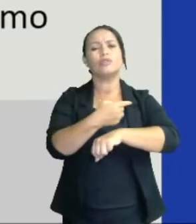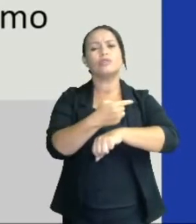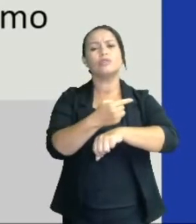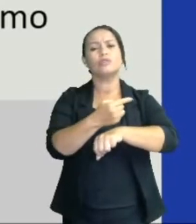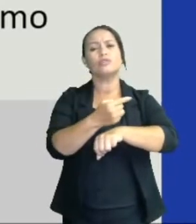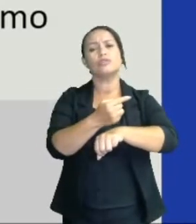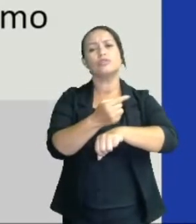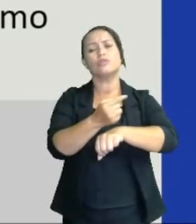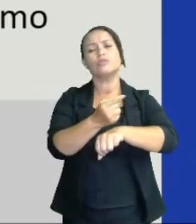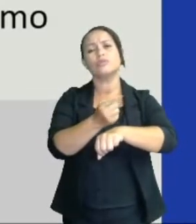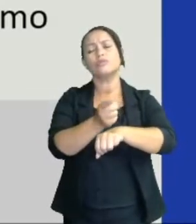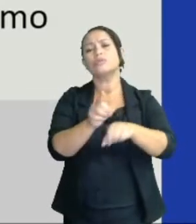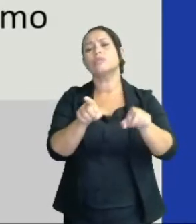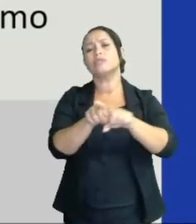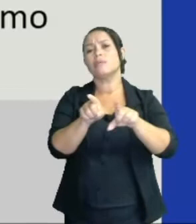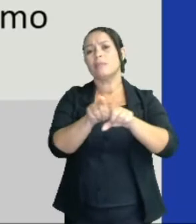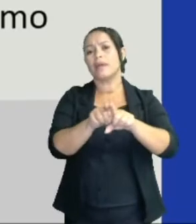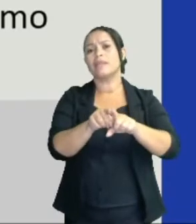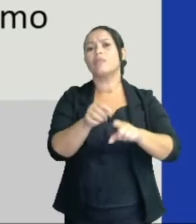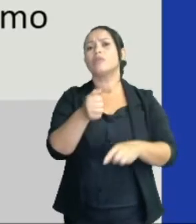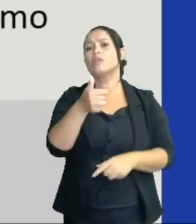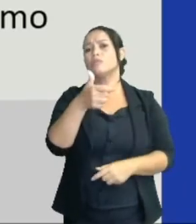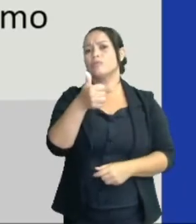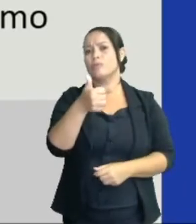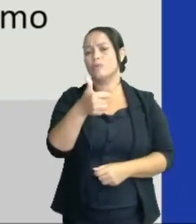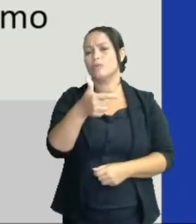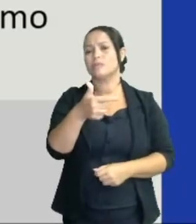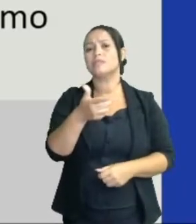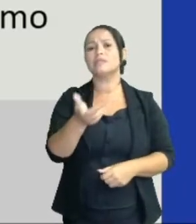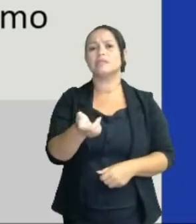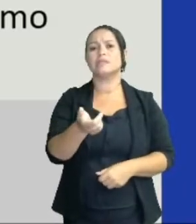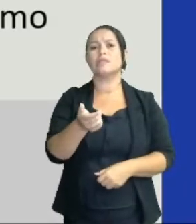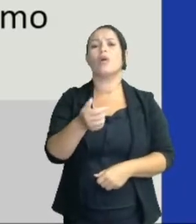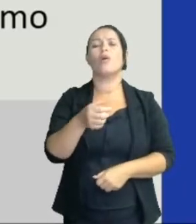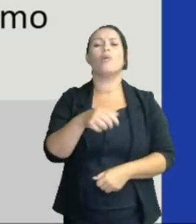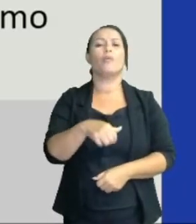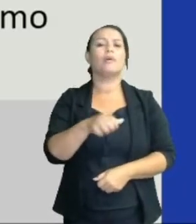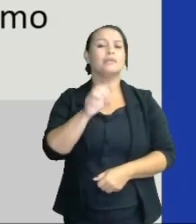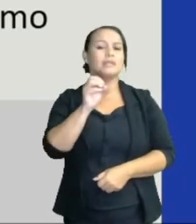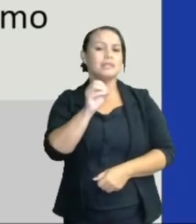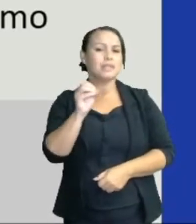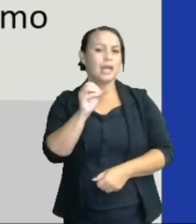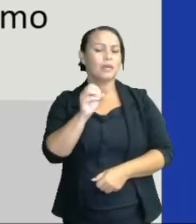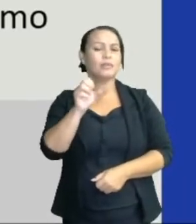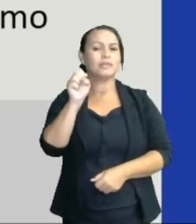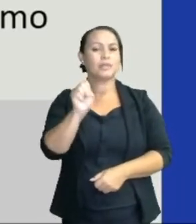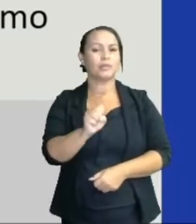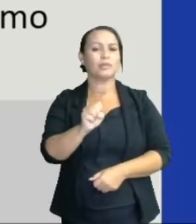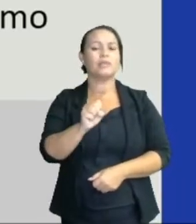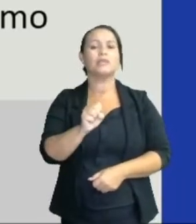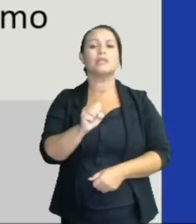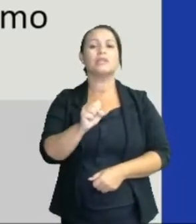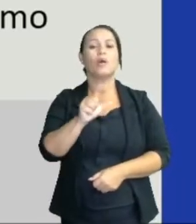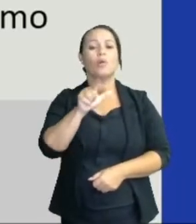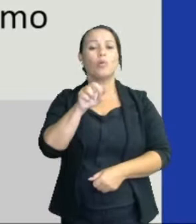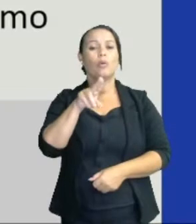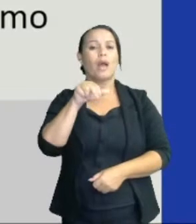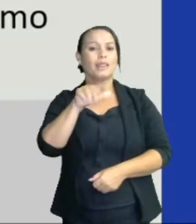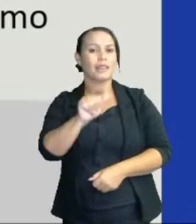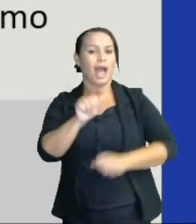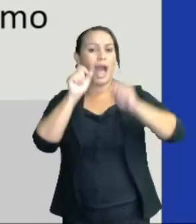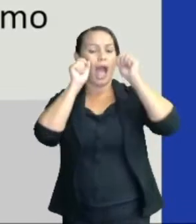ponteiro vermelho, também está apontando para o 12, ou seja, 0 segundos. Então, ó,